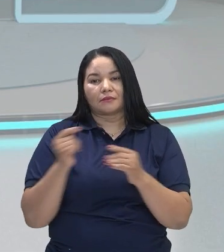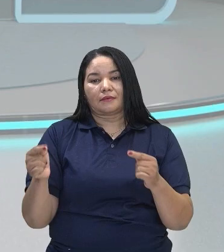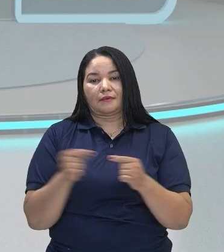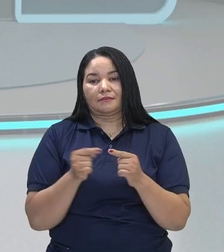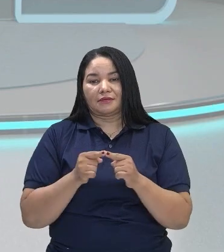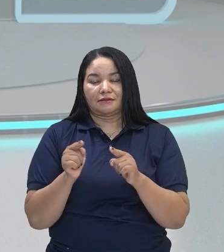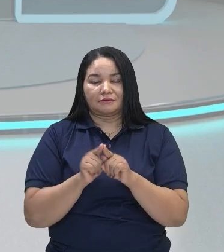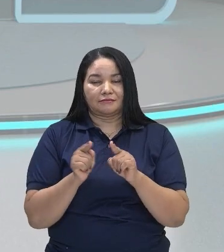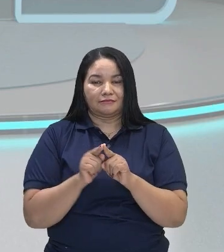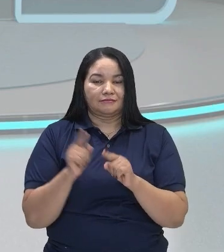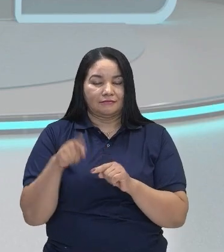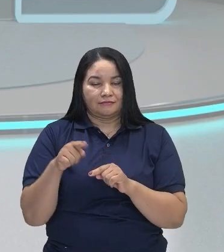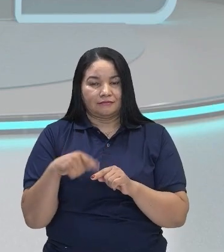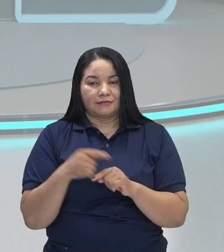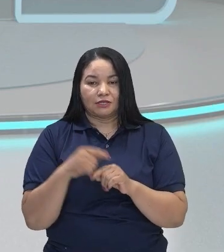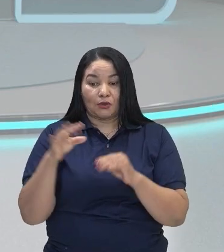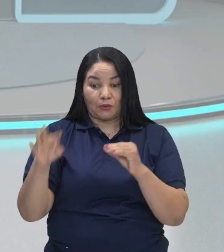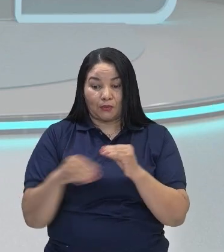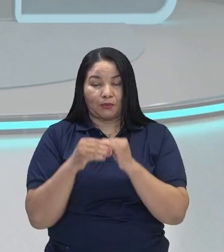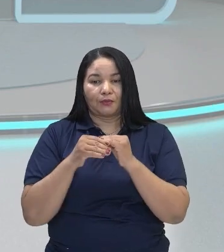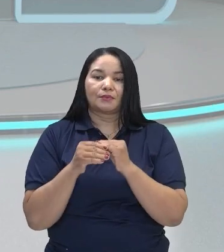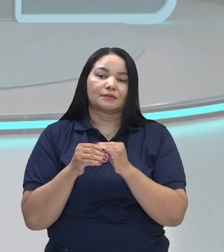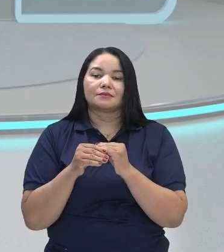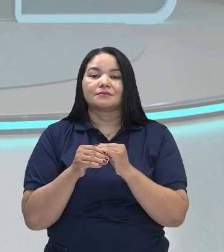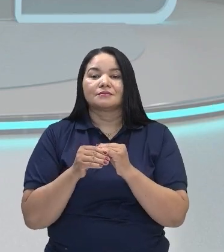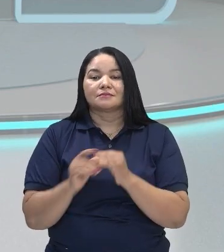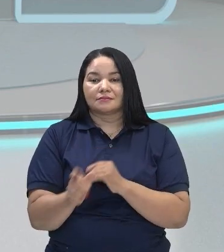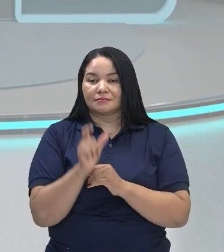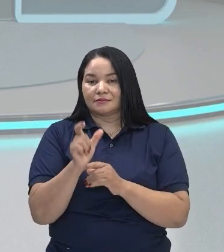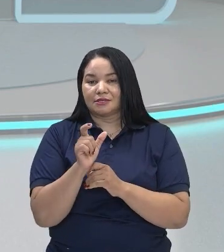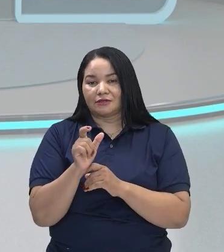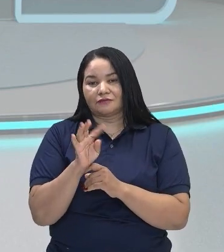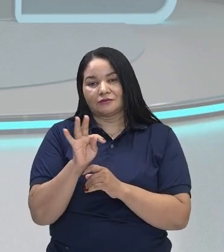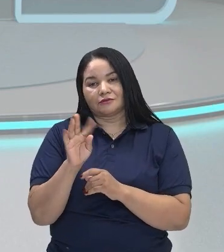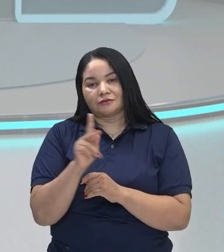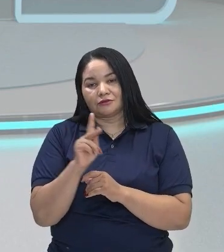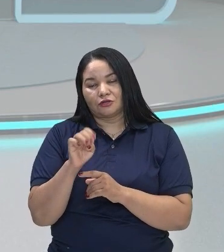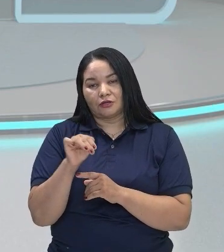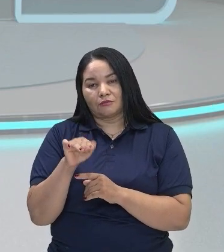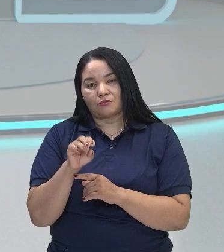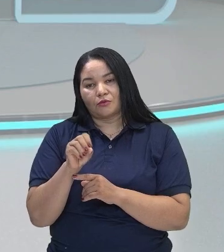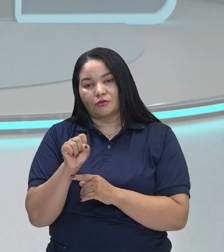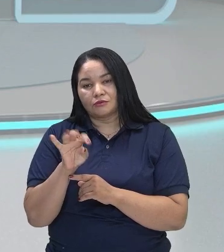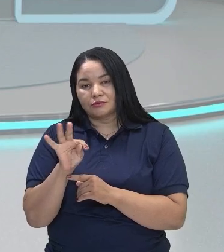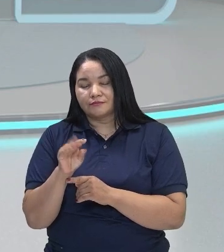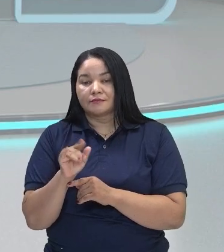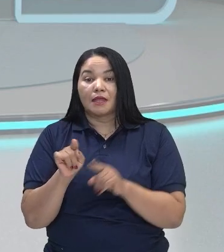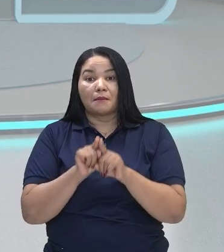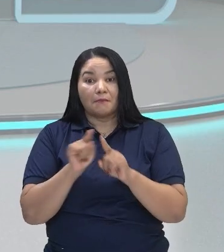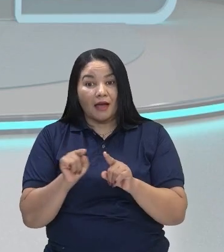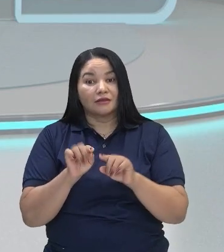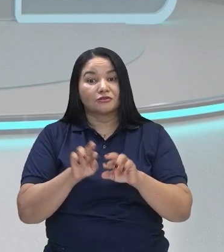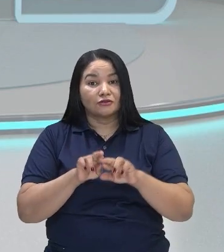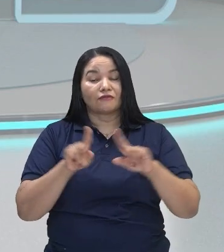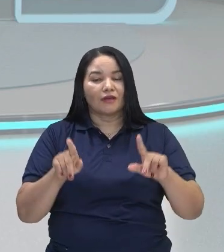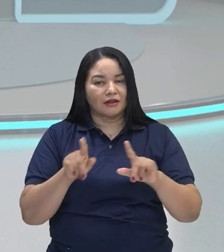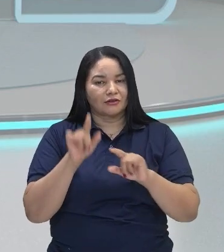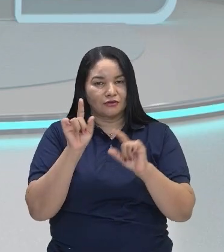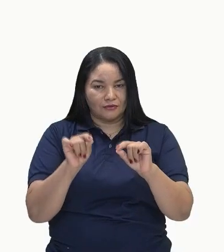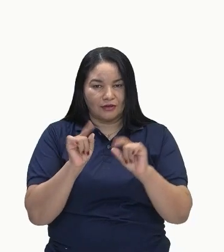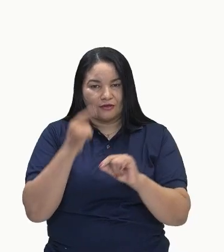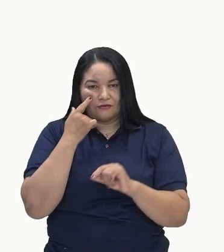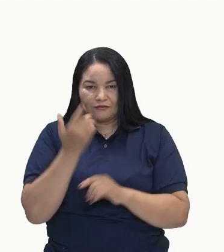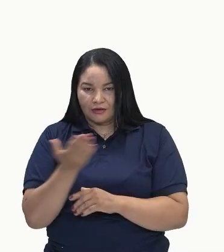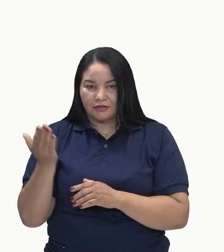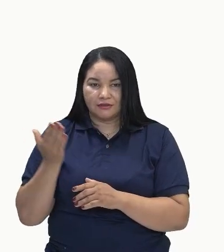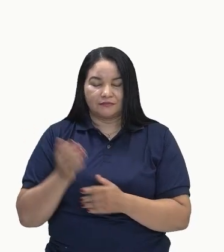dá basicamente pelo acréscimo do the most, ok? Vamos ver agora as exceções. Como exceções,